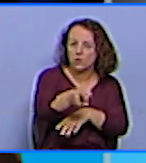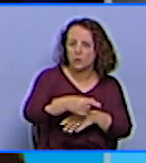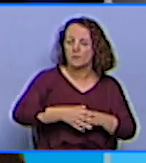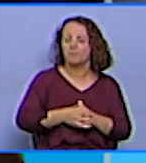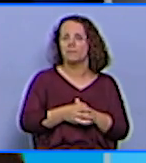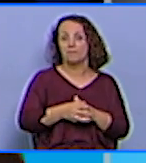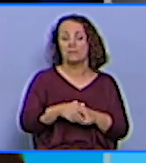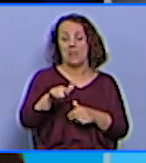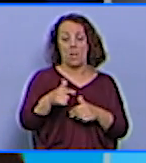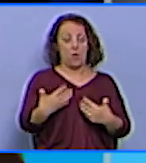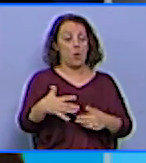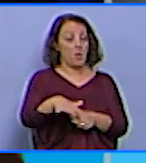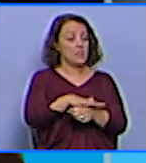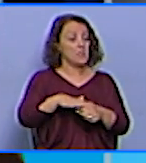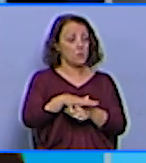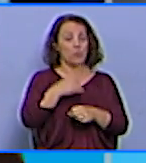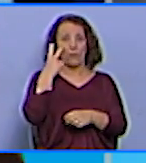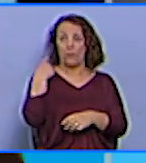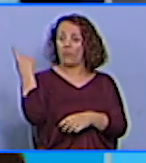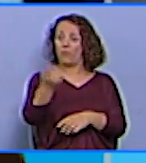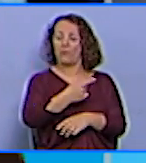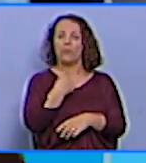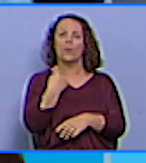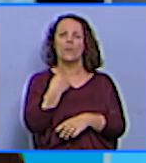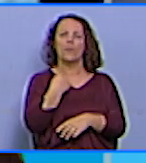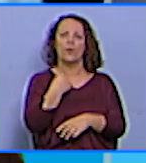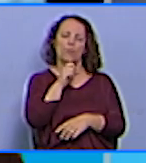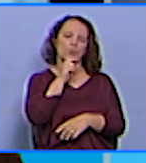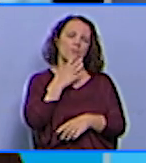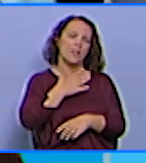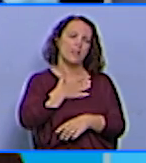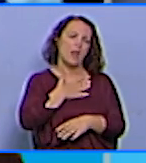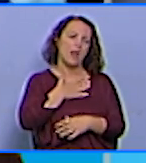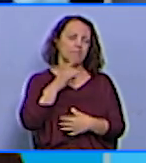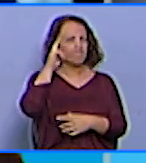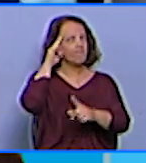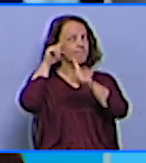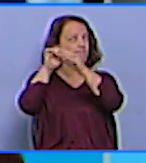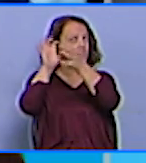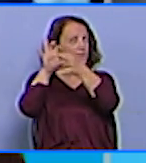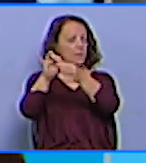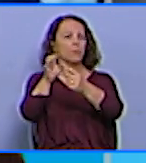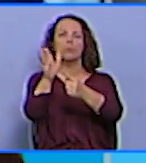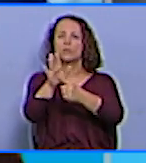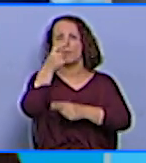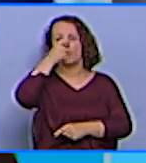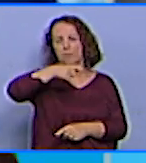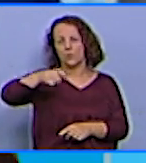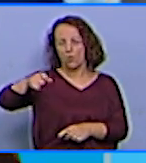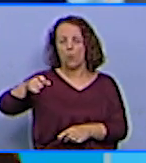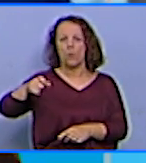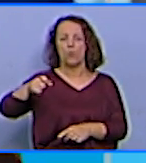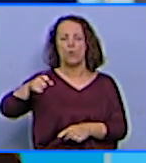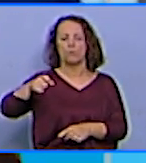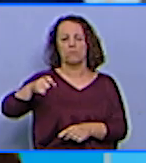Esta circunstância que estamos a viver, se calhar liga-nos um pouco mais a isso mesmo. Por exemplo, aquelas pessoas que